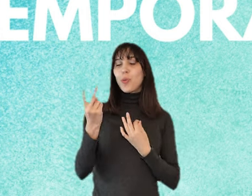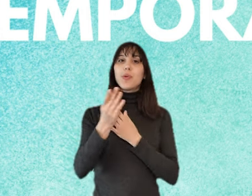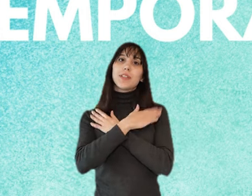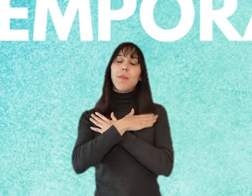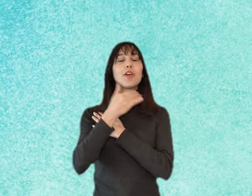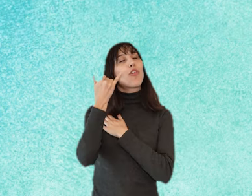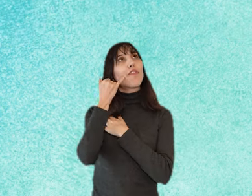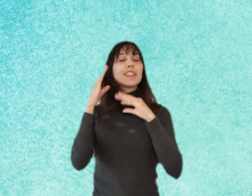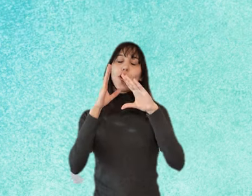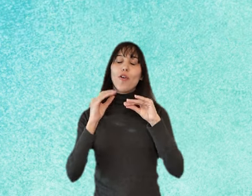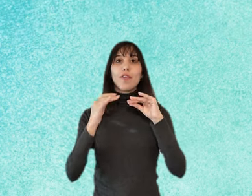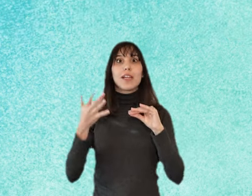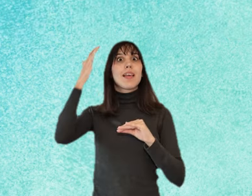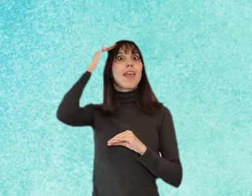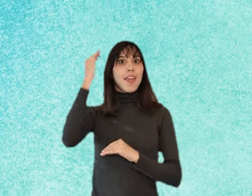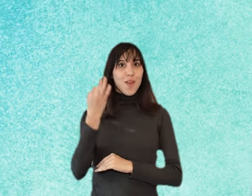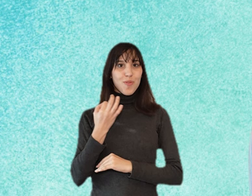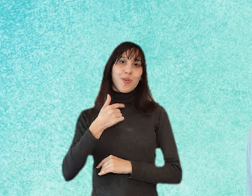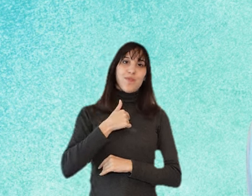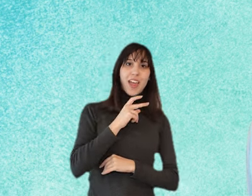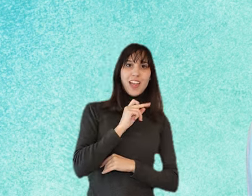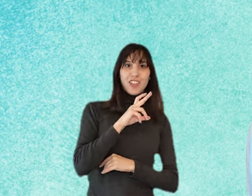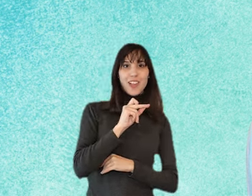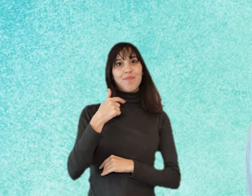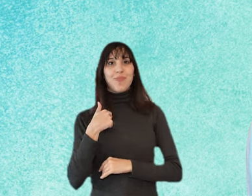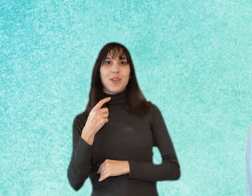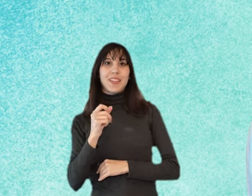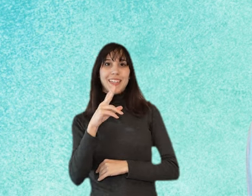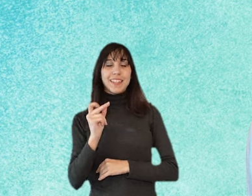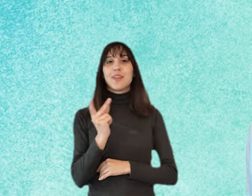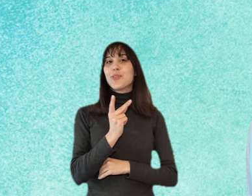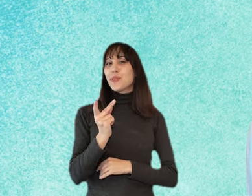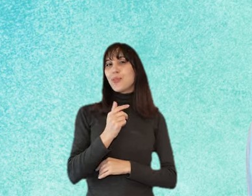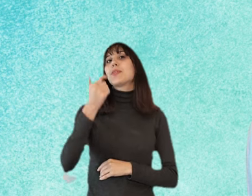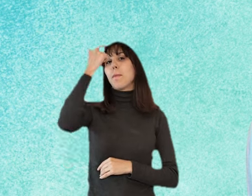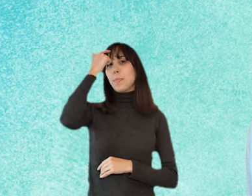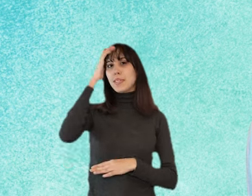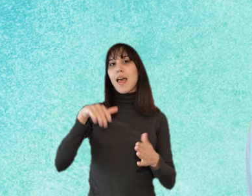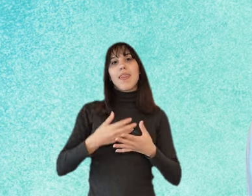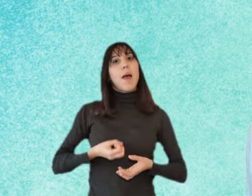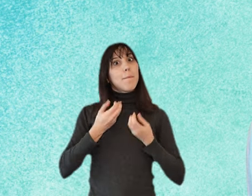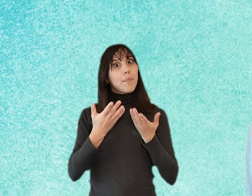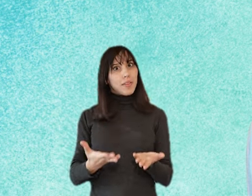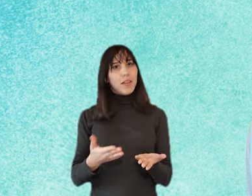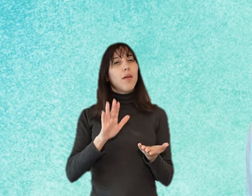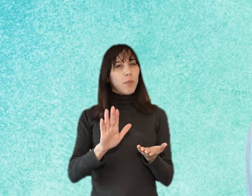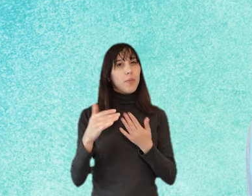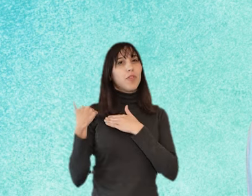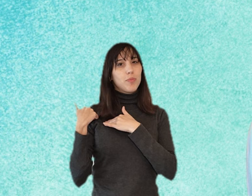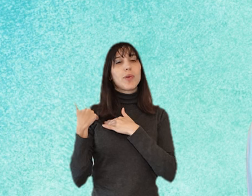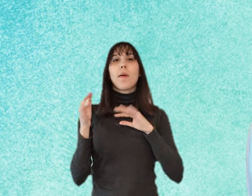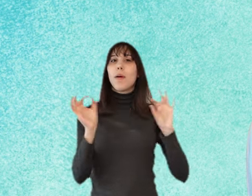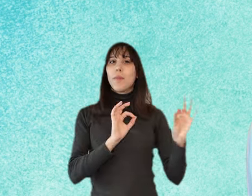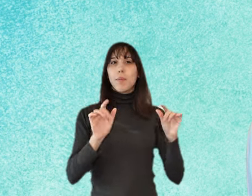telefone eu sou a Ângela e eu sou a Teresa numa perspectiva de partilha responsável prepara-te para uma vivência